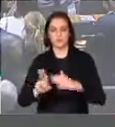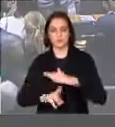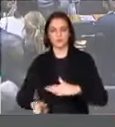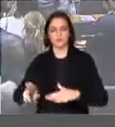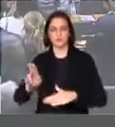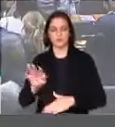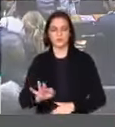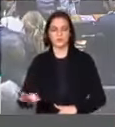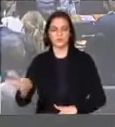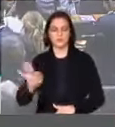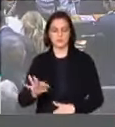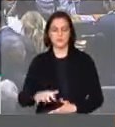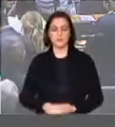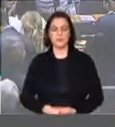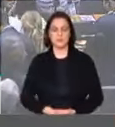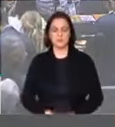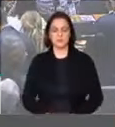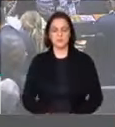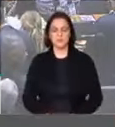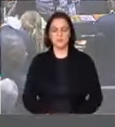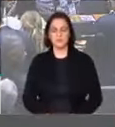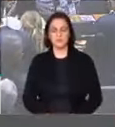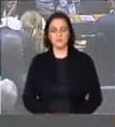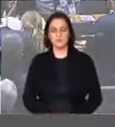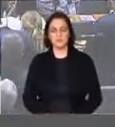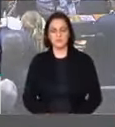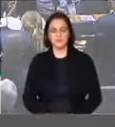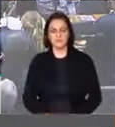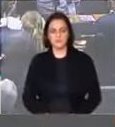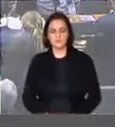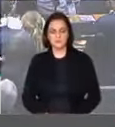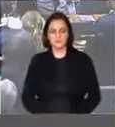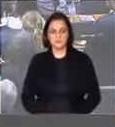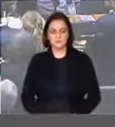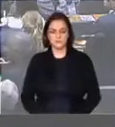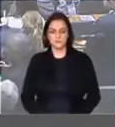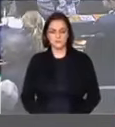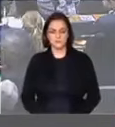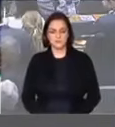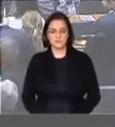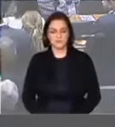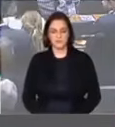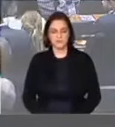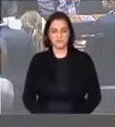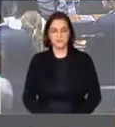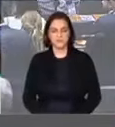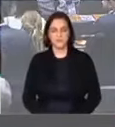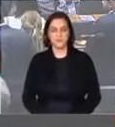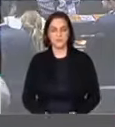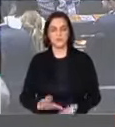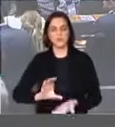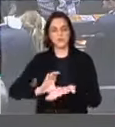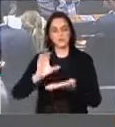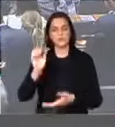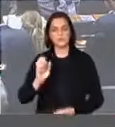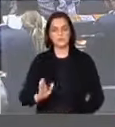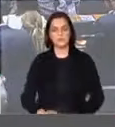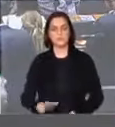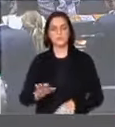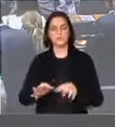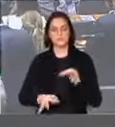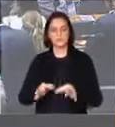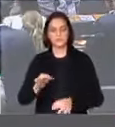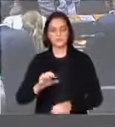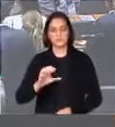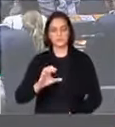Federal, UNAIDS Brasil, Programa Conjunto das Unidades sobre HIV e AIDS, Conselho Nacional de